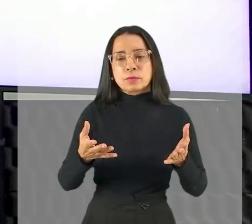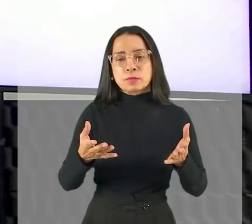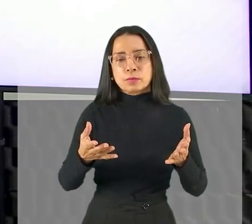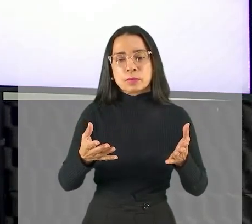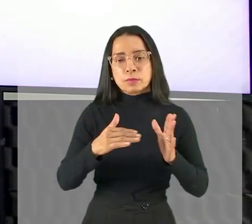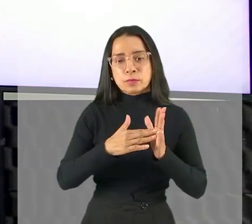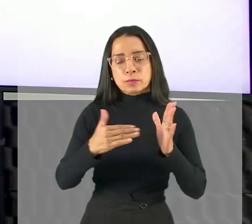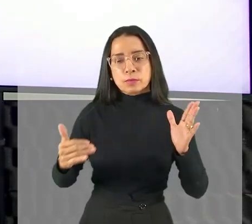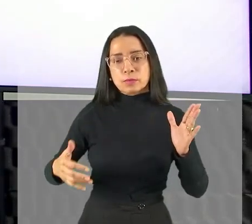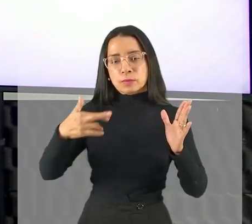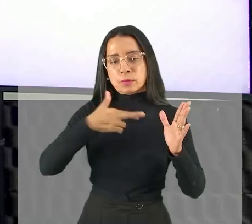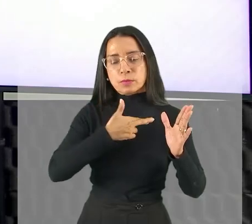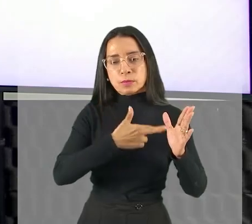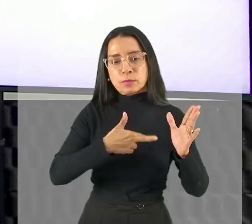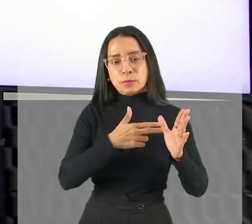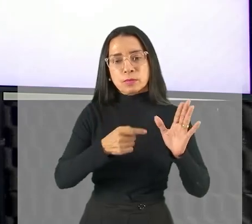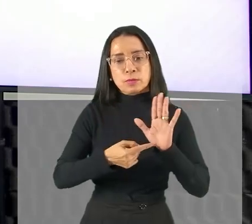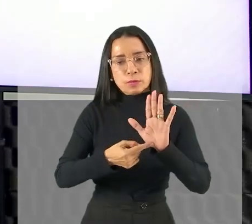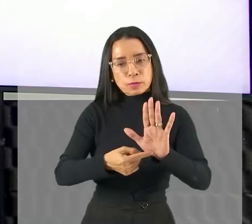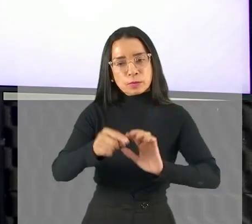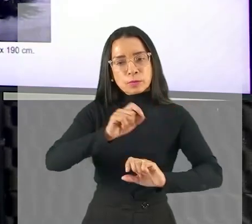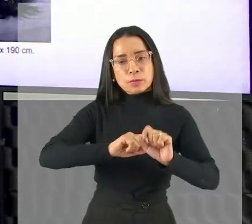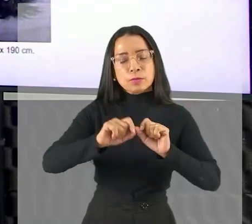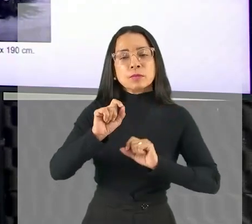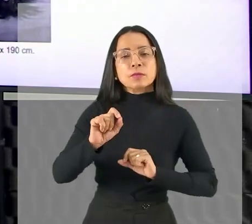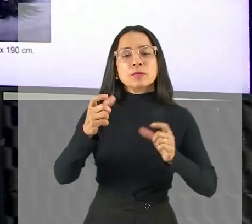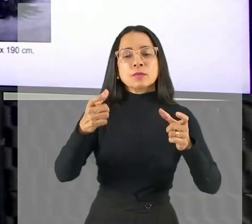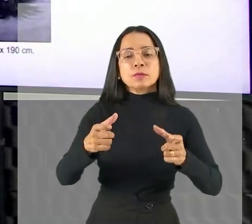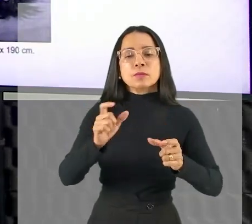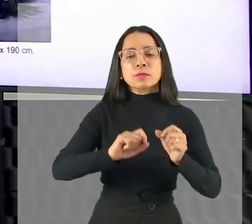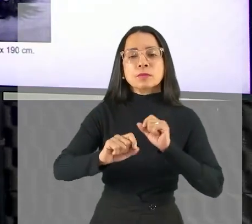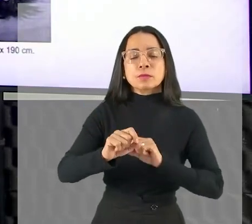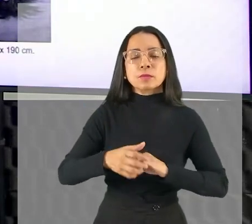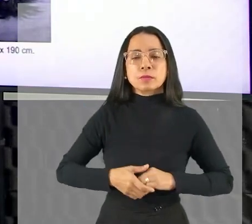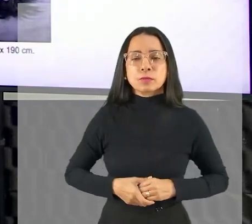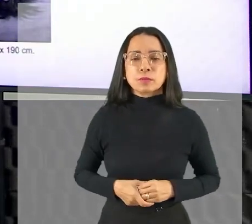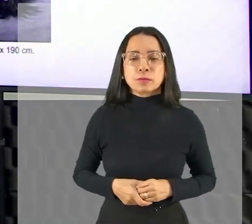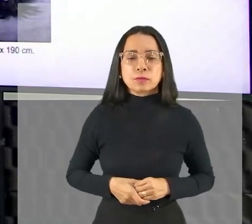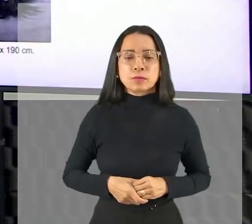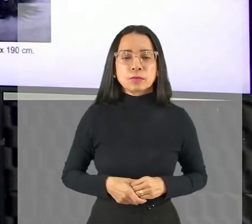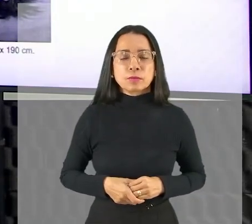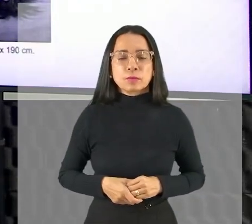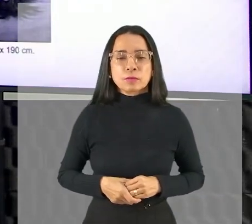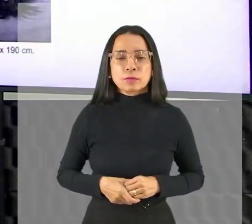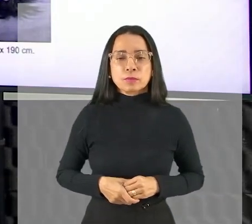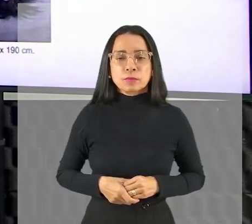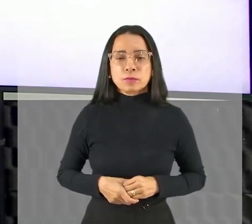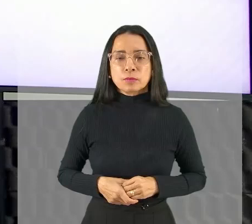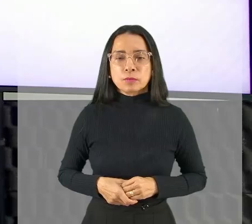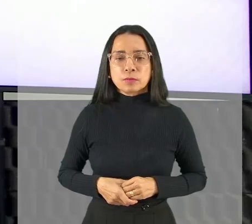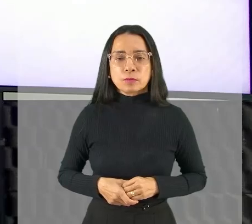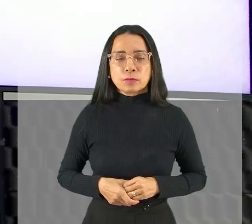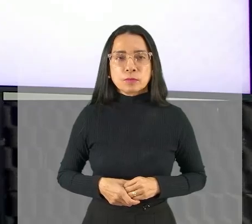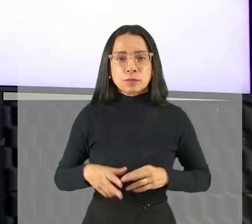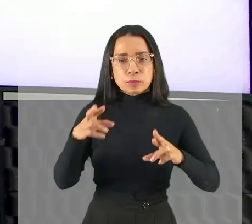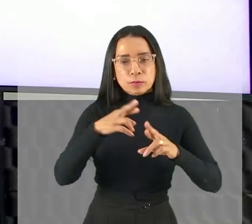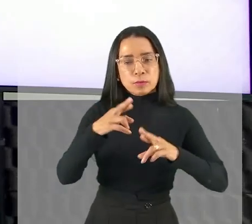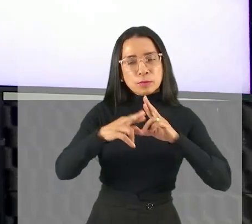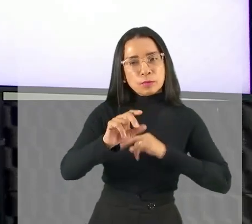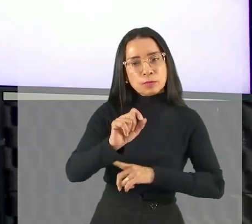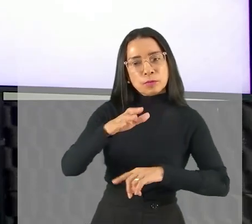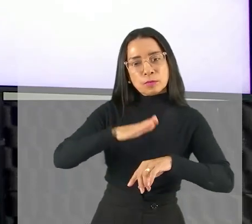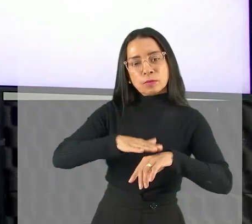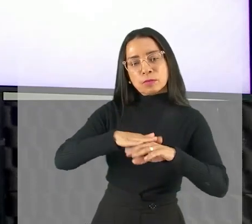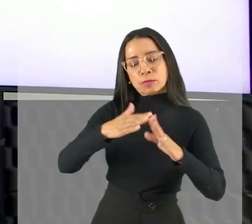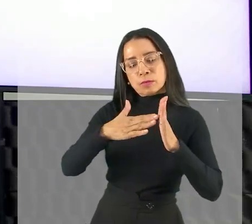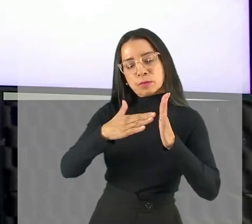romântica manifesta-se na. Então a gente já sabe que é do romantismo, né? O que está se manifestando em relação ao que ele chama de